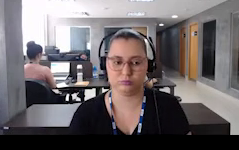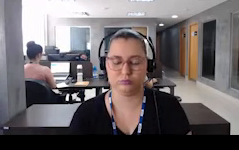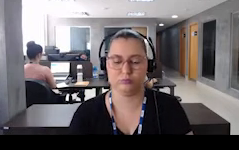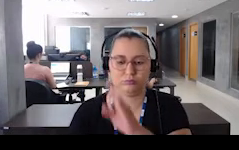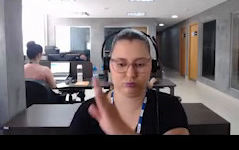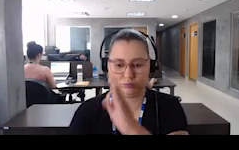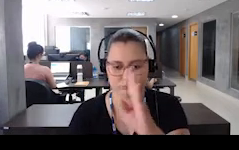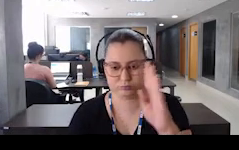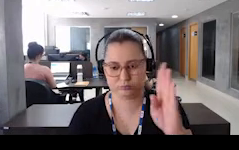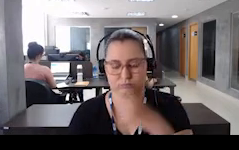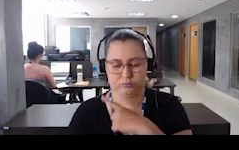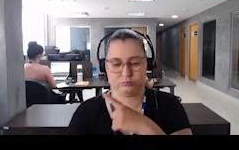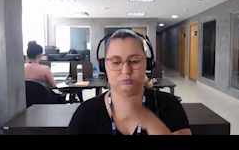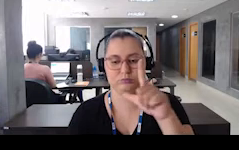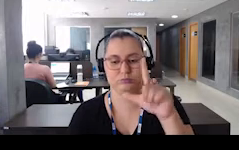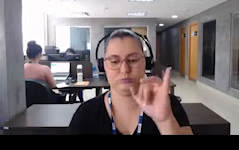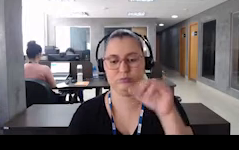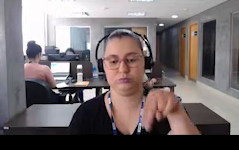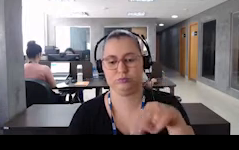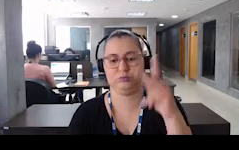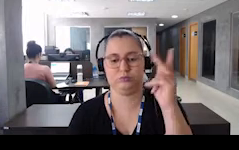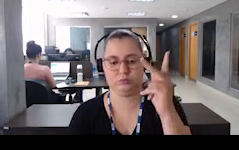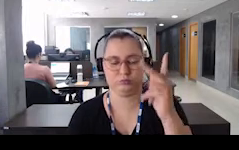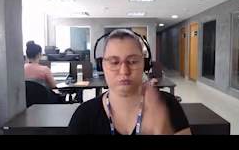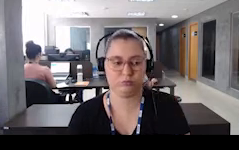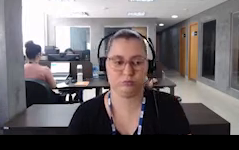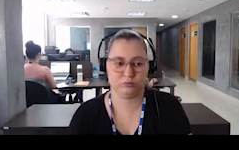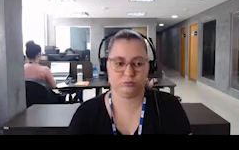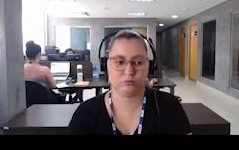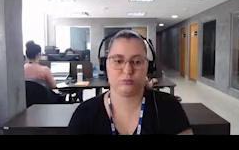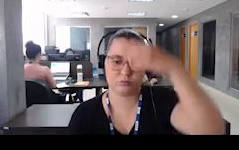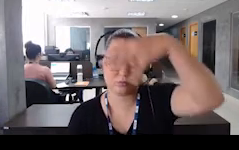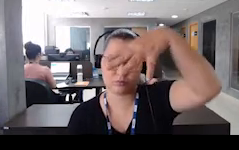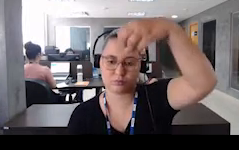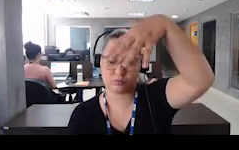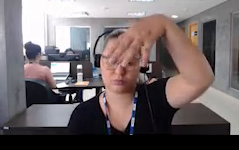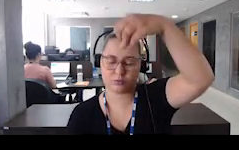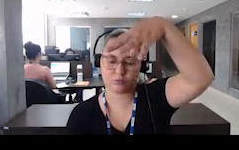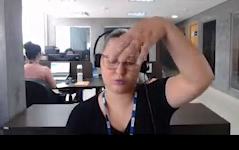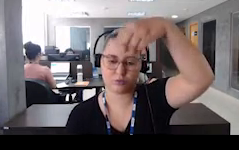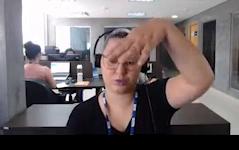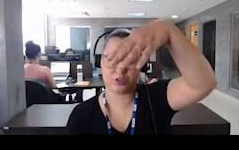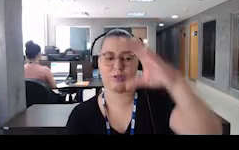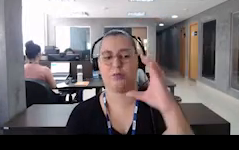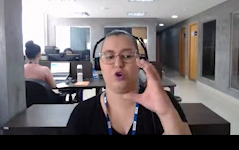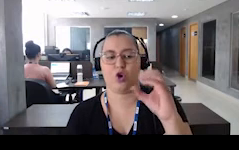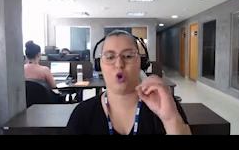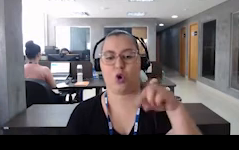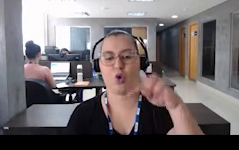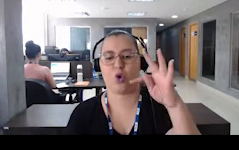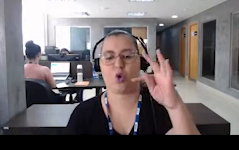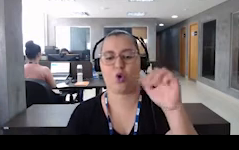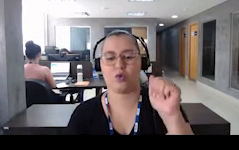Aqui, ó, na biblioteca tem um link aqui, ó, de iluminação por contatora, né? Que